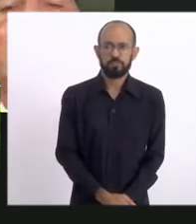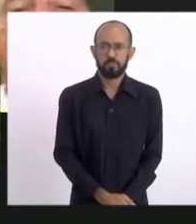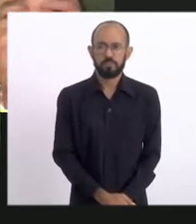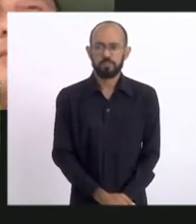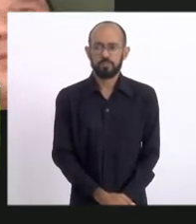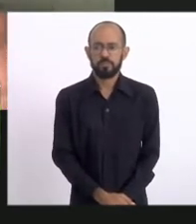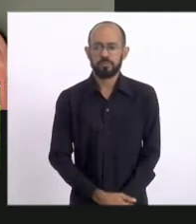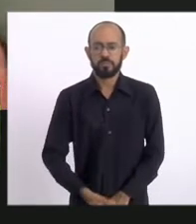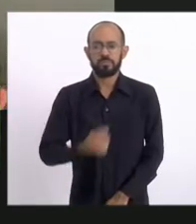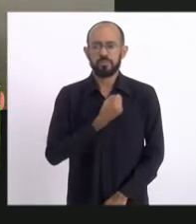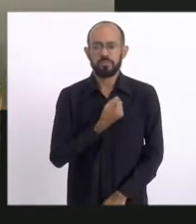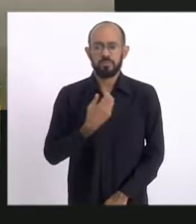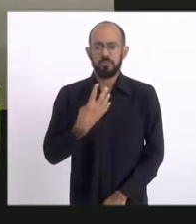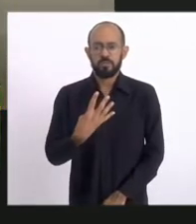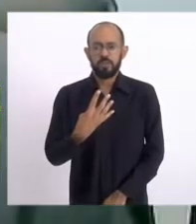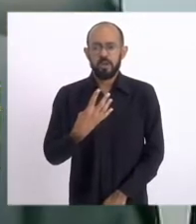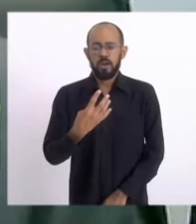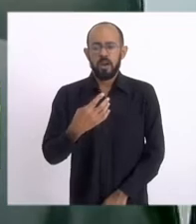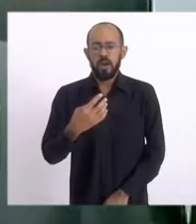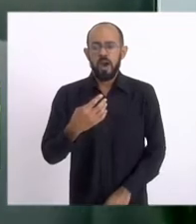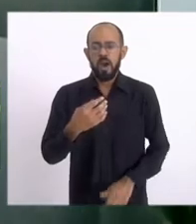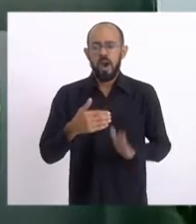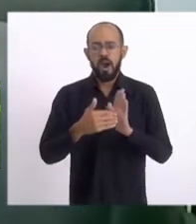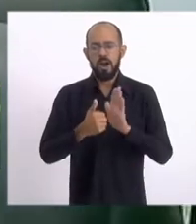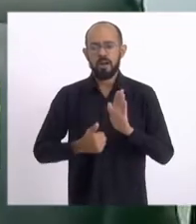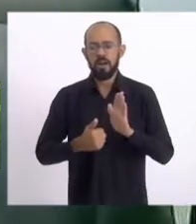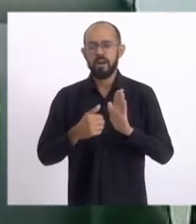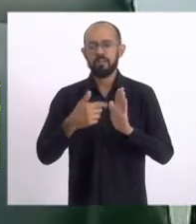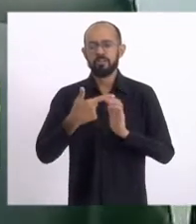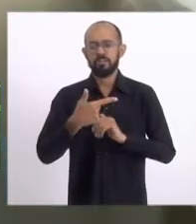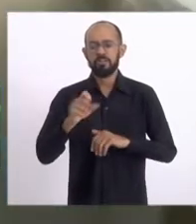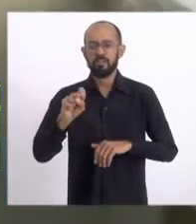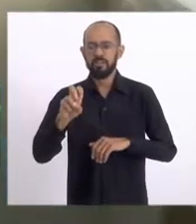4 da pauta, 25.